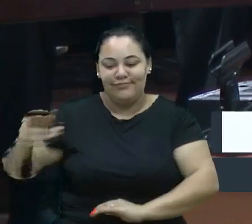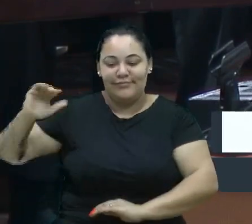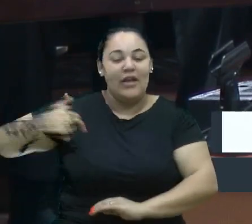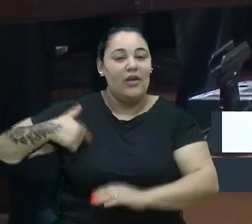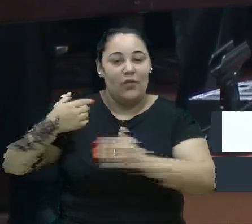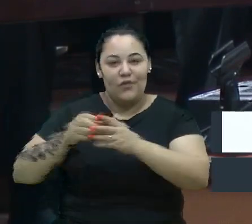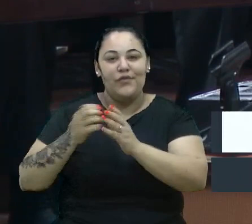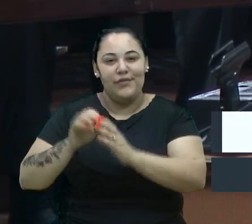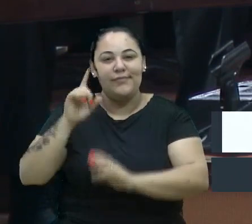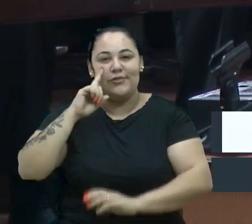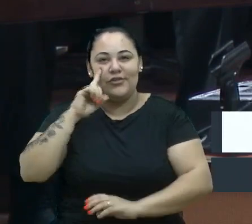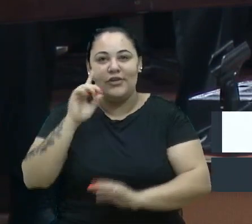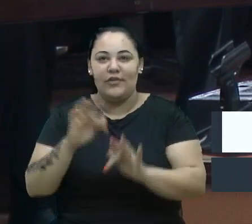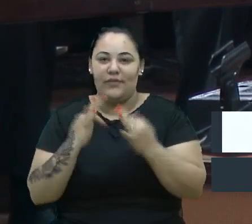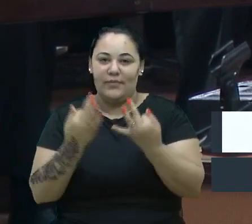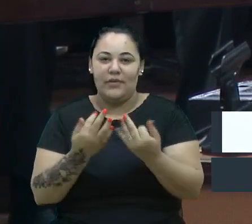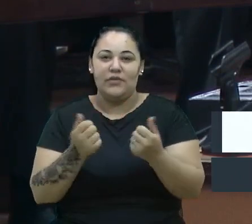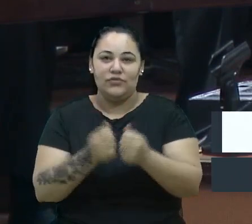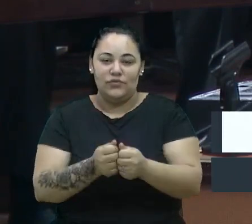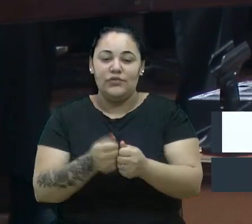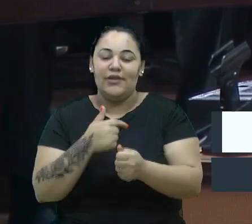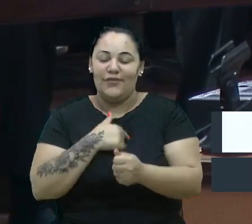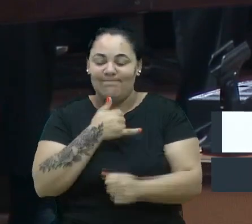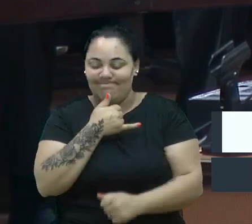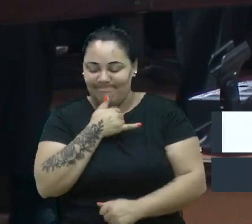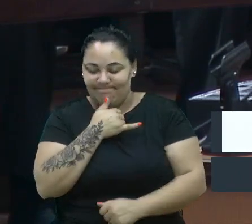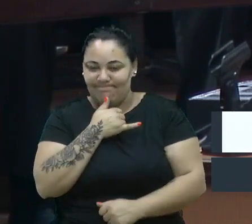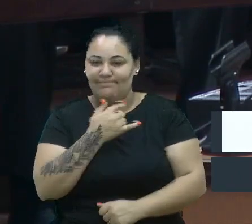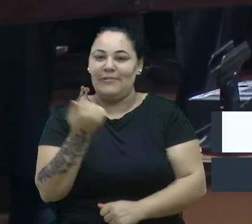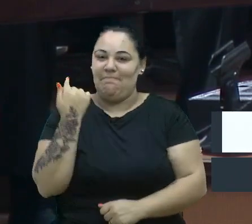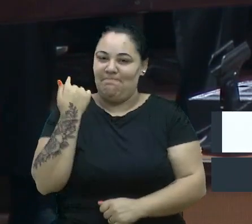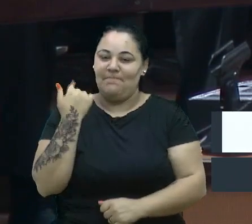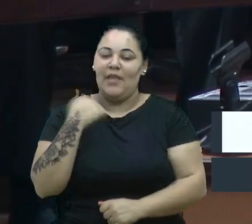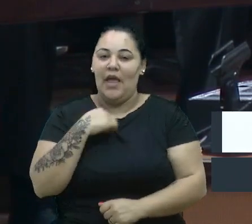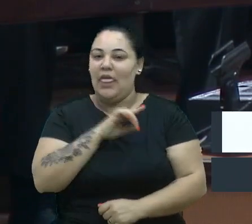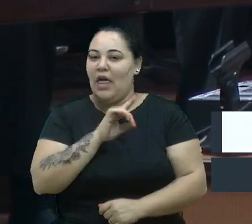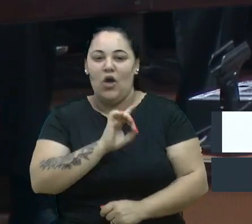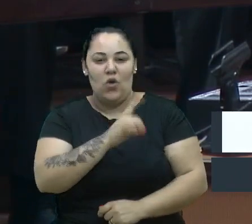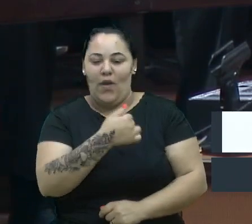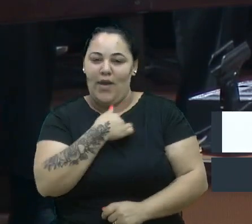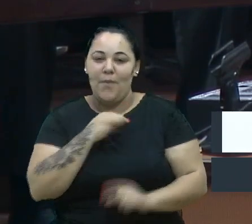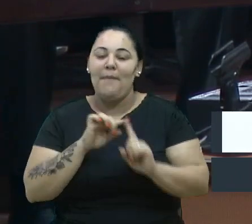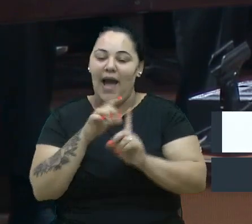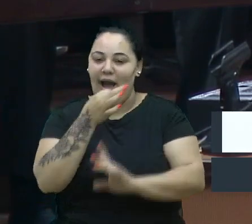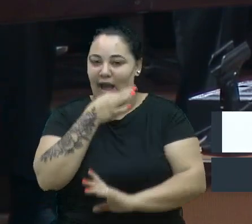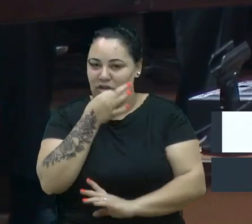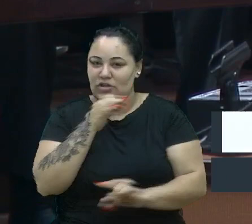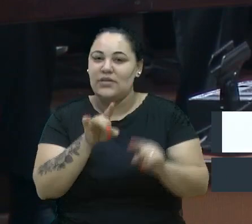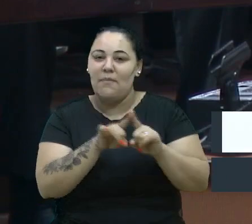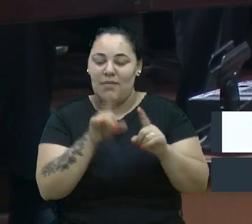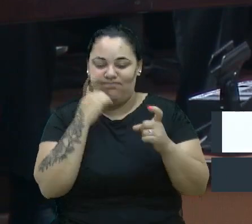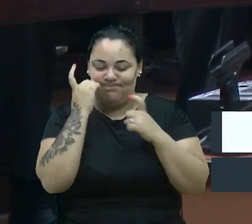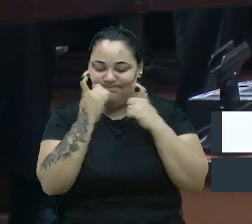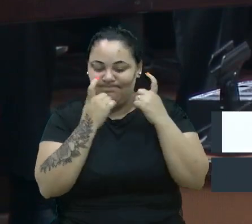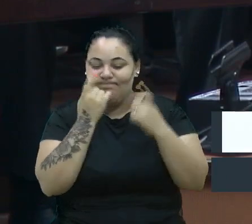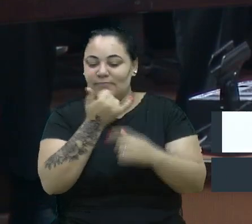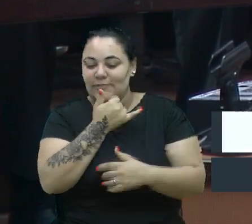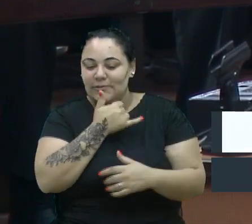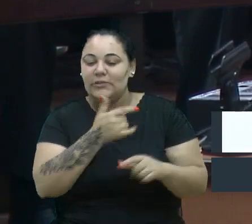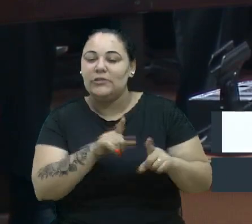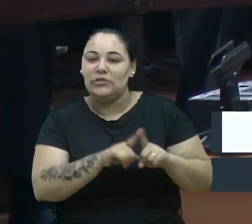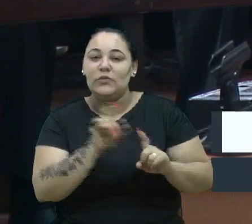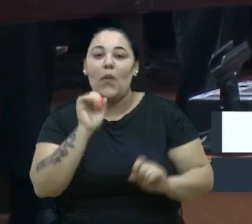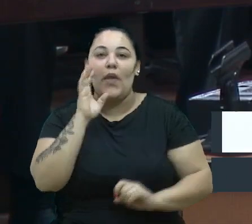no dia a dia com essa família, e fiquei muito abalado. E não só eu fiquei abalado, como Caxias do Sul ficou abalado por o